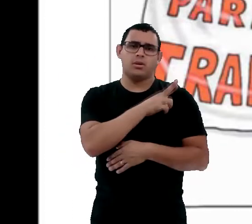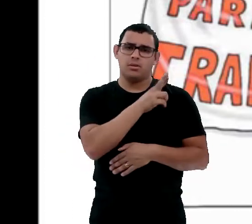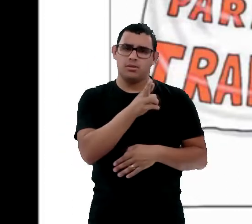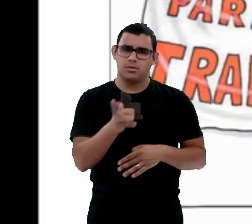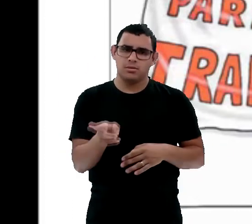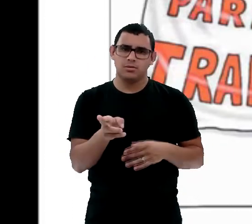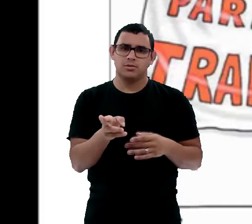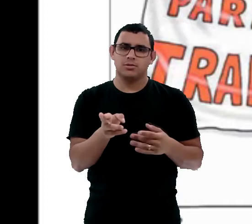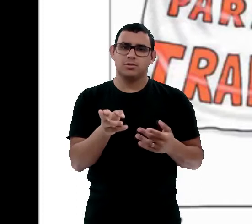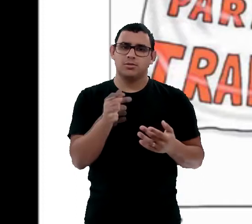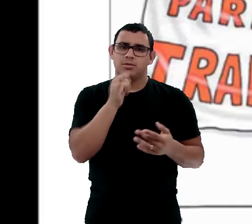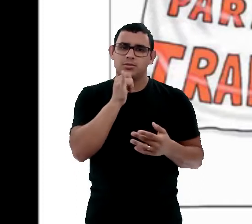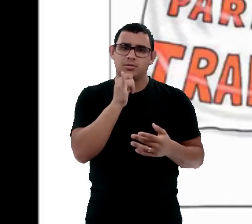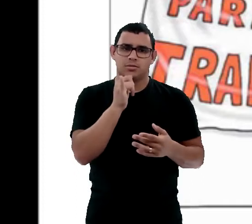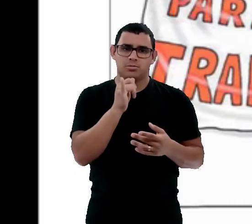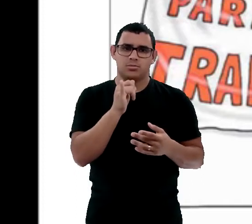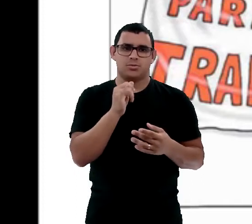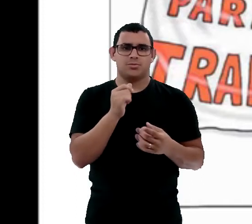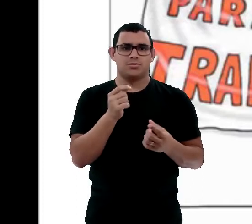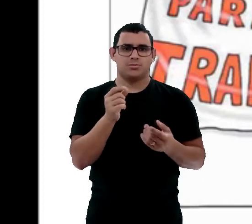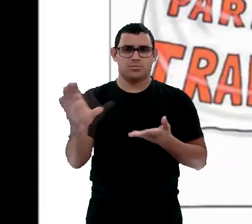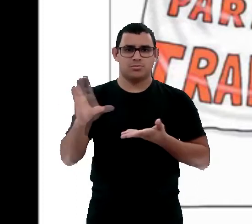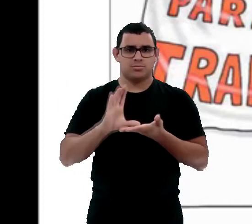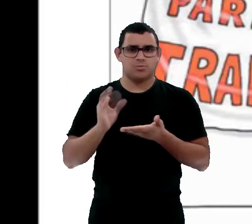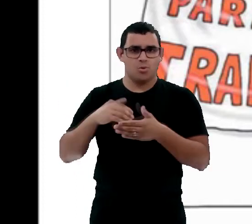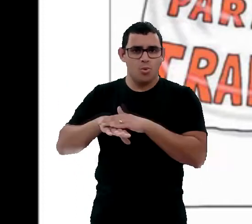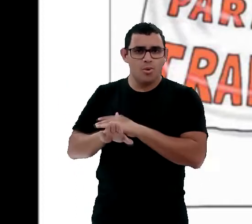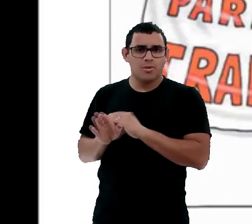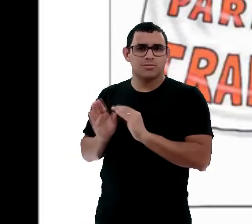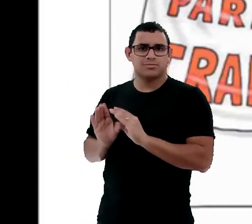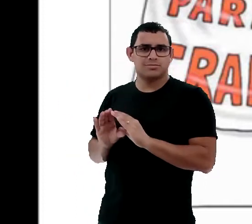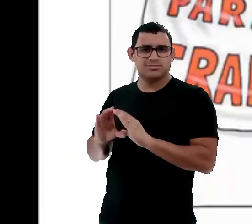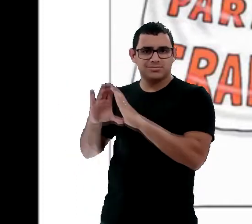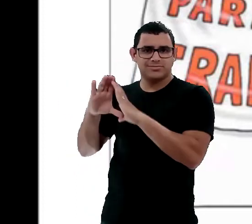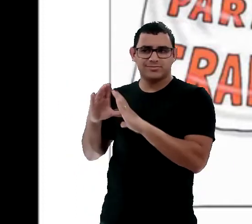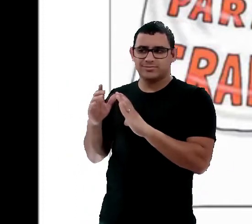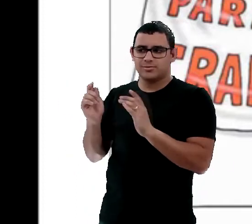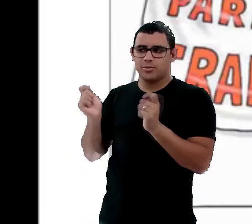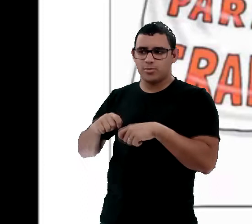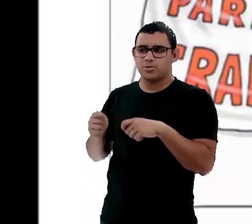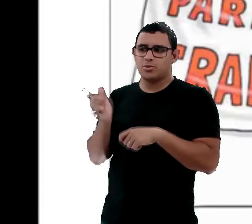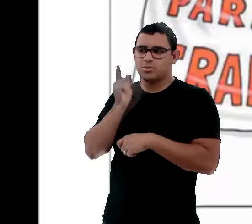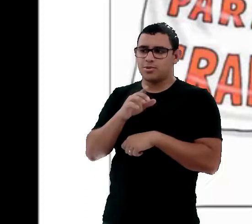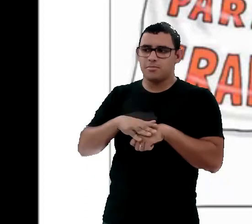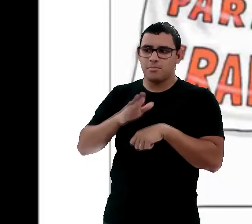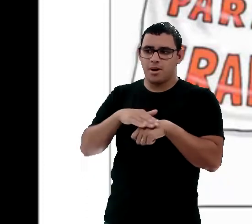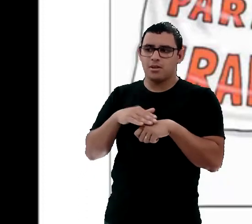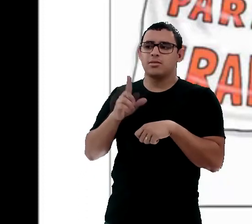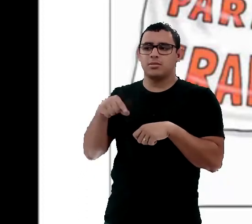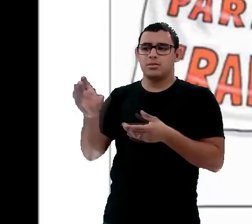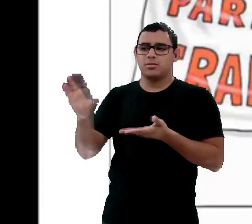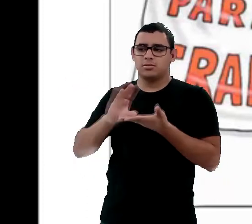de ter lucro. Então, esse encontro foi feito com a religião, que tem na poupança uma característica